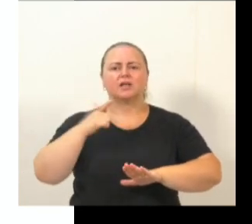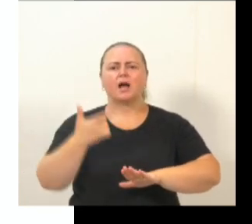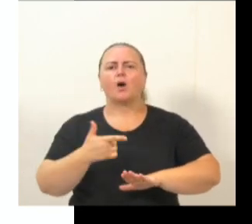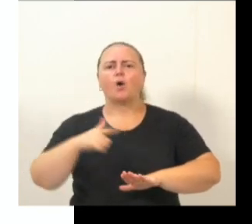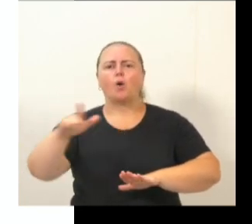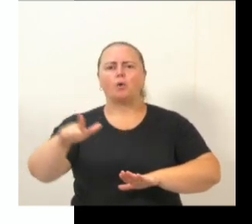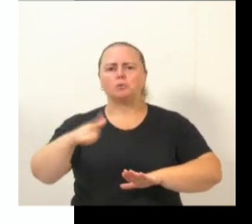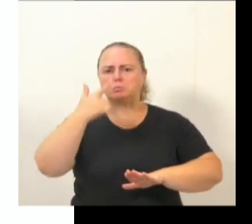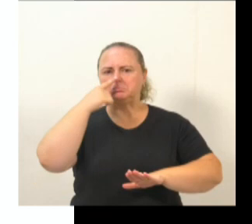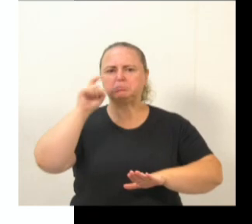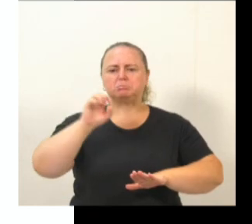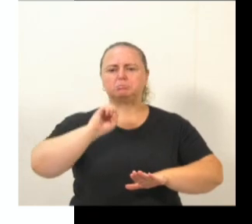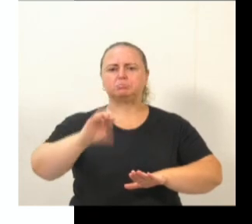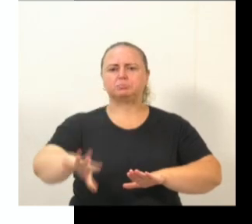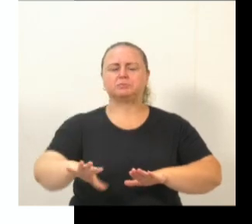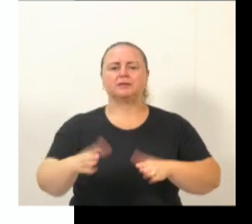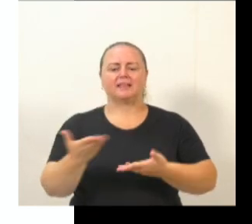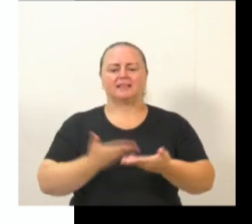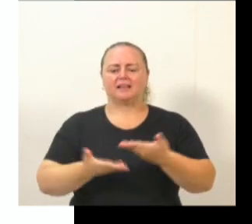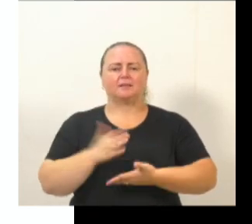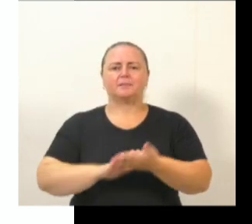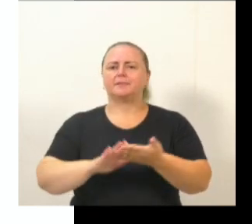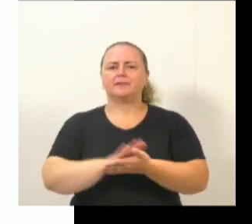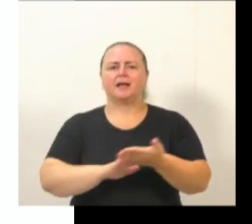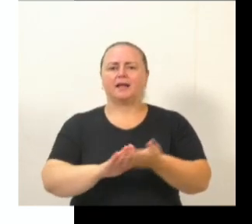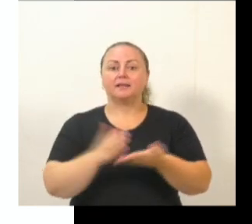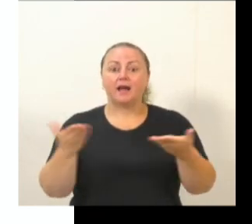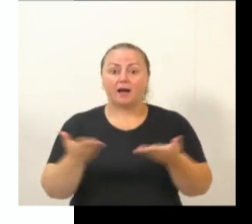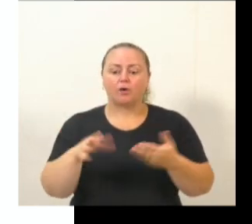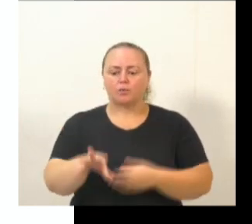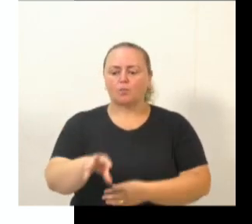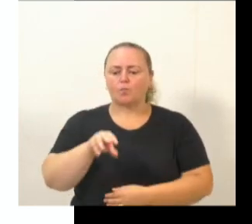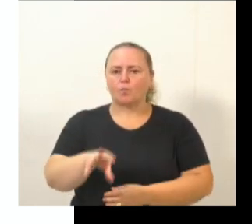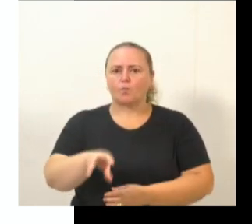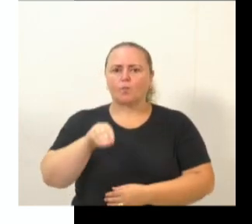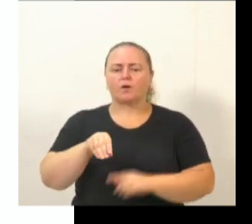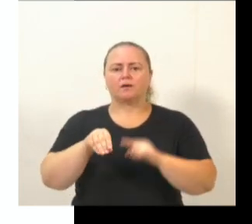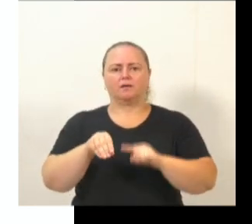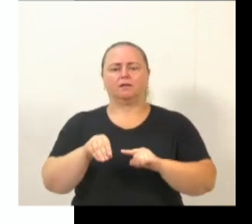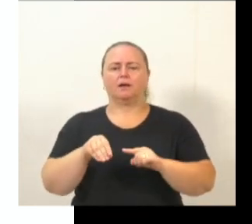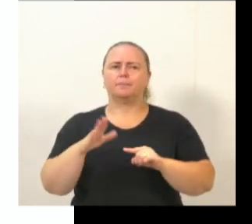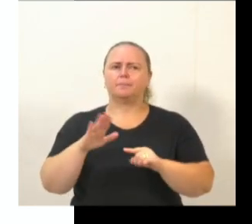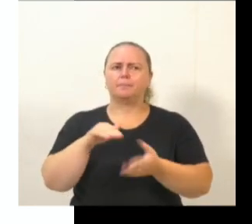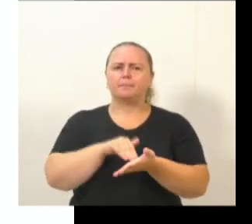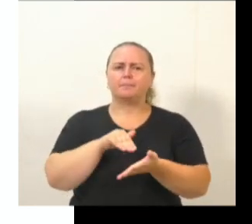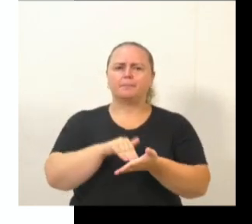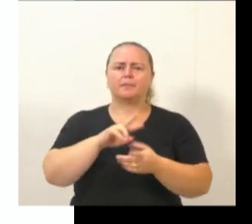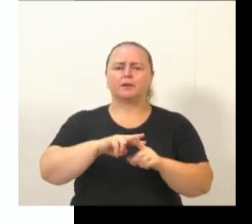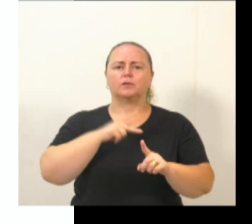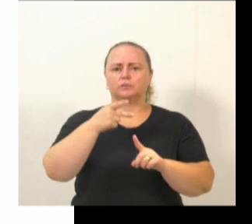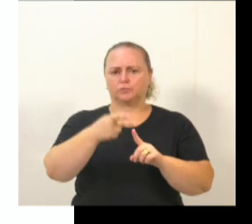São 62 estações de bombeamento. O projeto total prevê esse número ainda ser pelo menos dobrado.